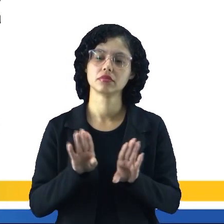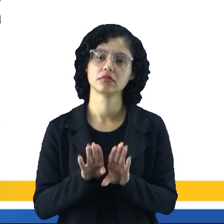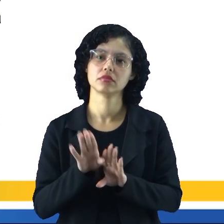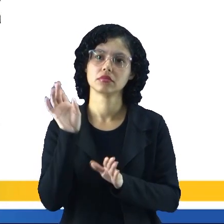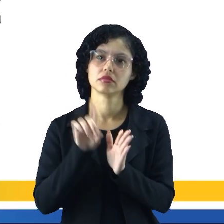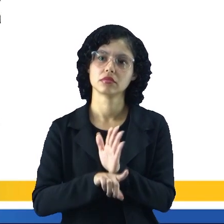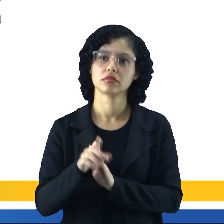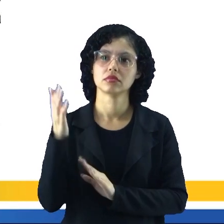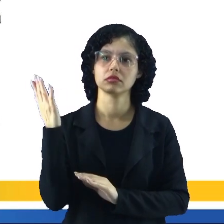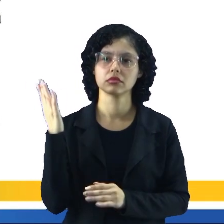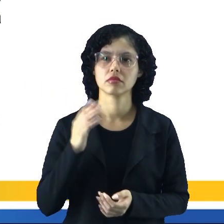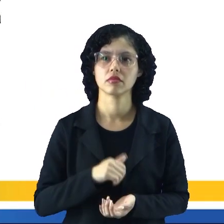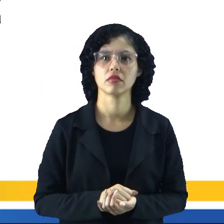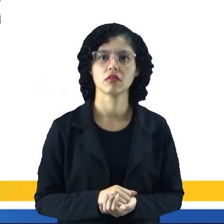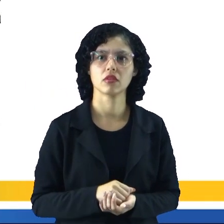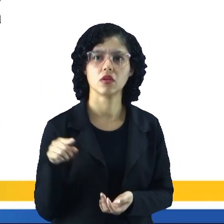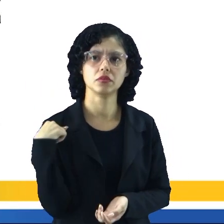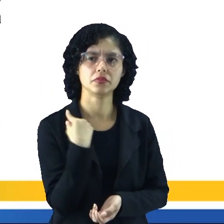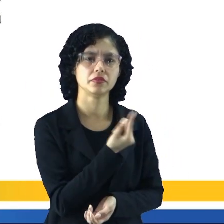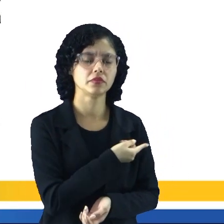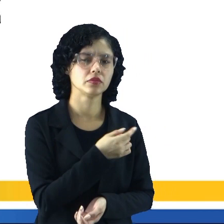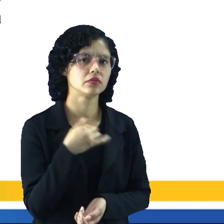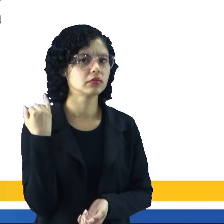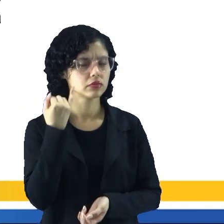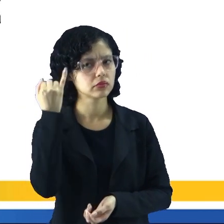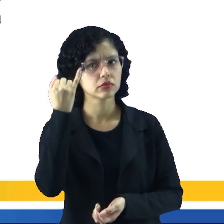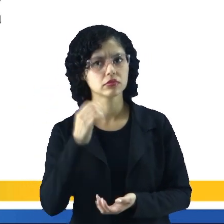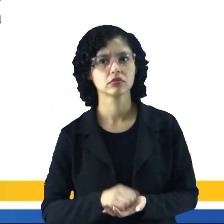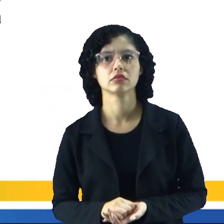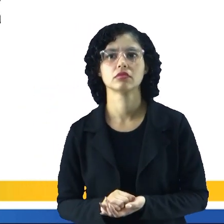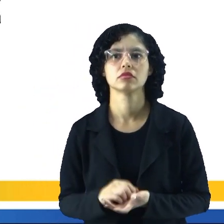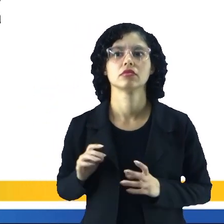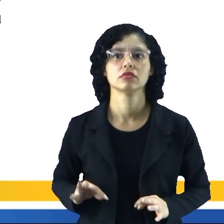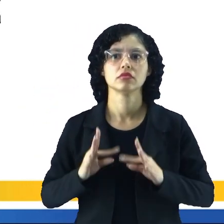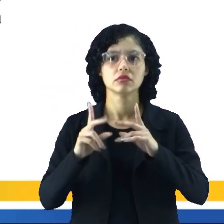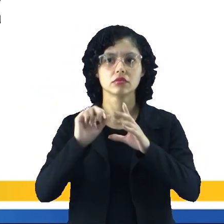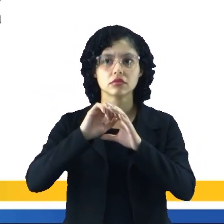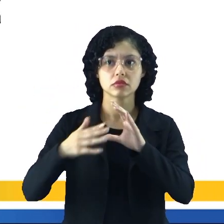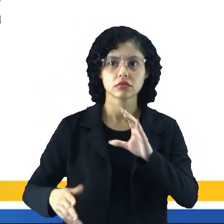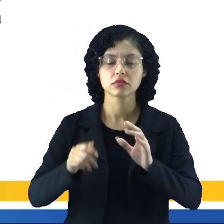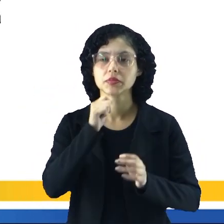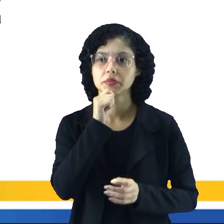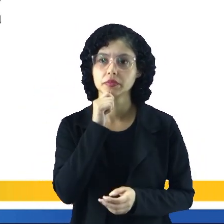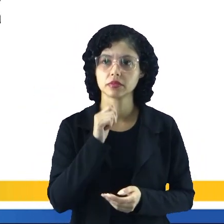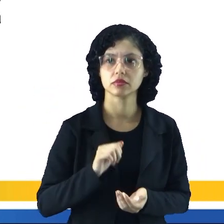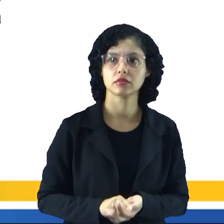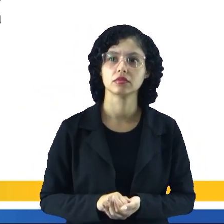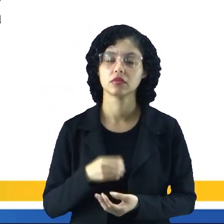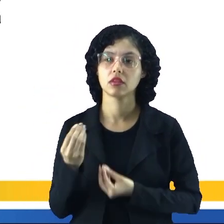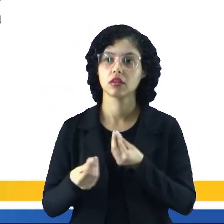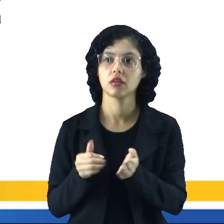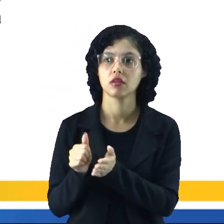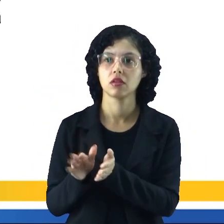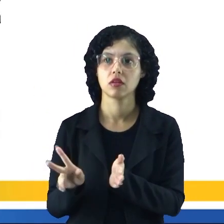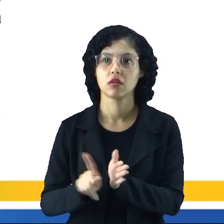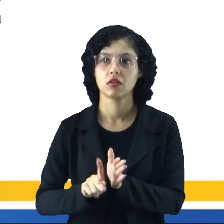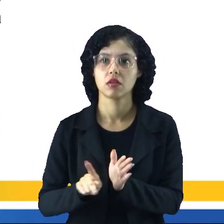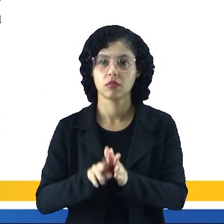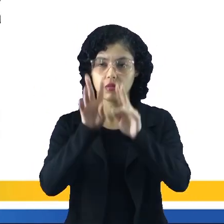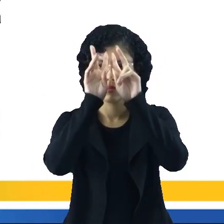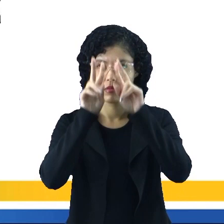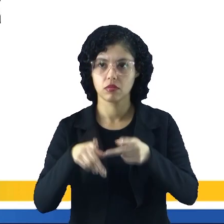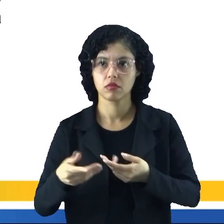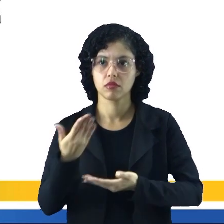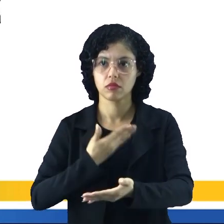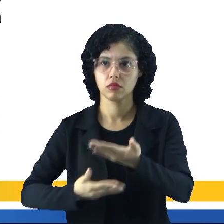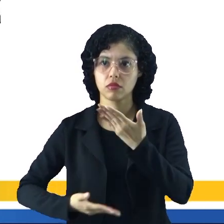uma questão também não somos tão especiais todas as características tidas como exclusivas dos humanos